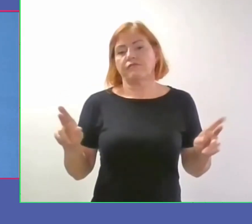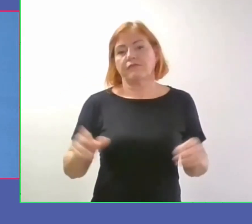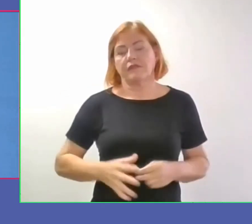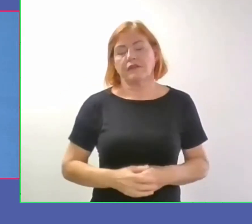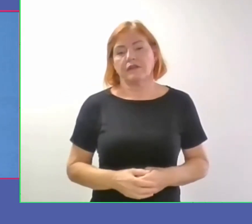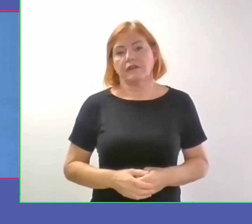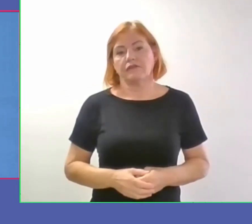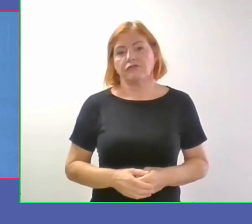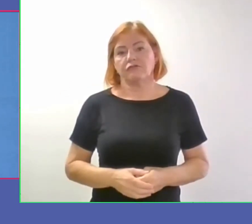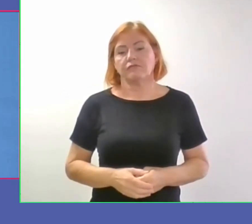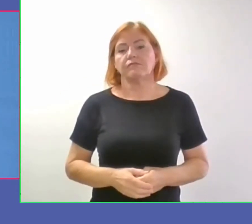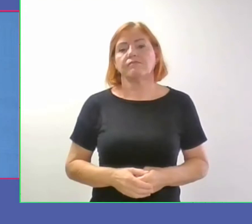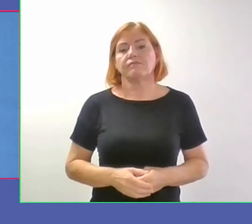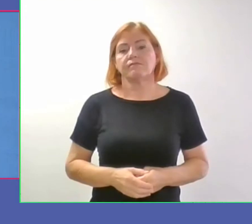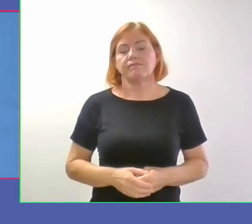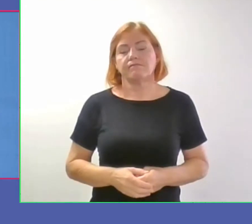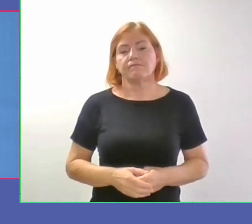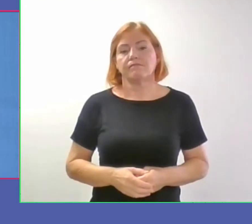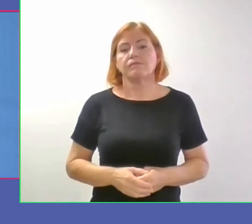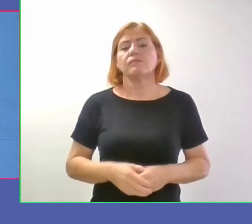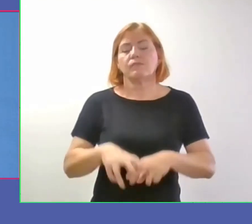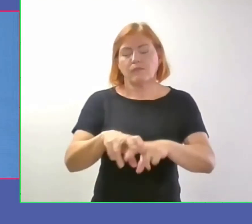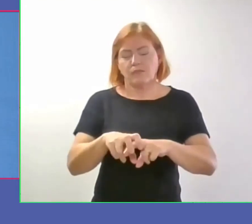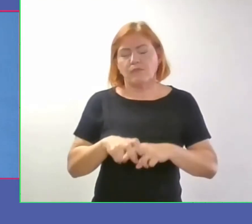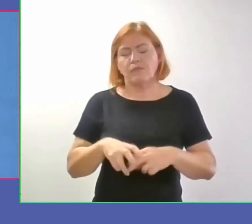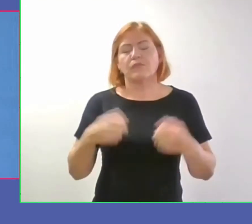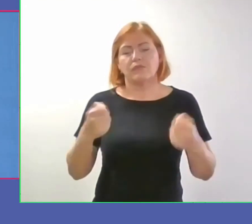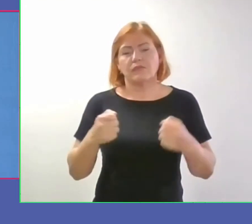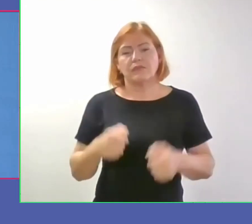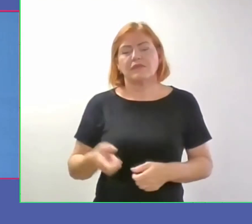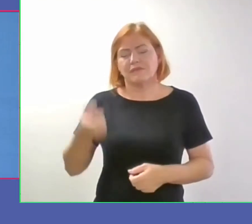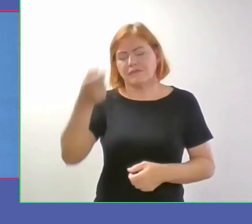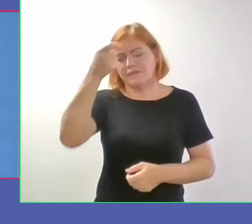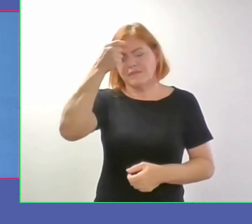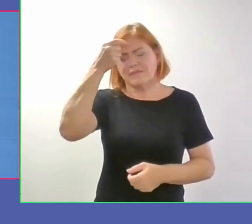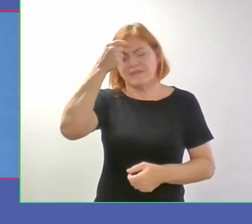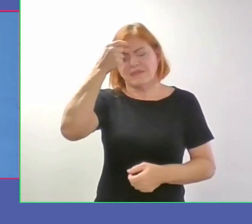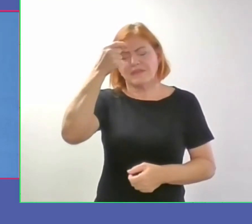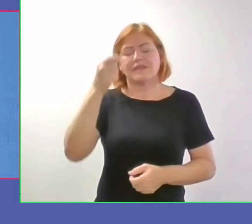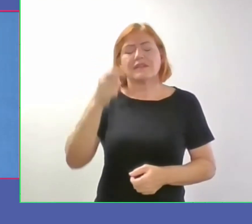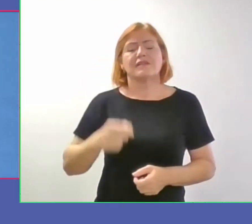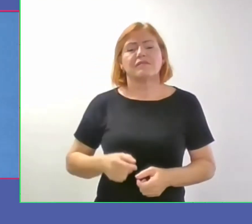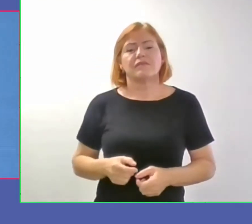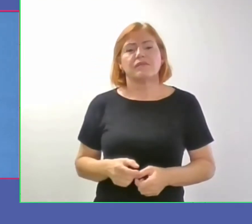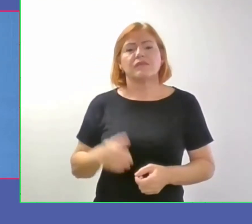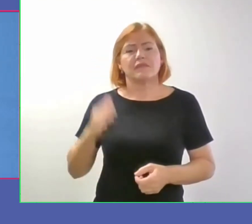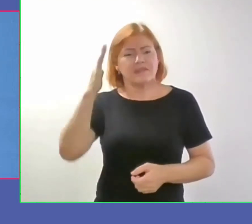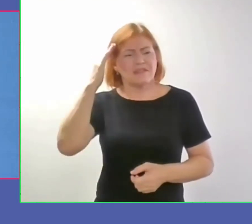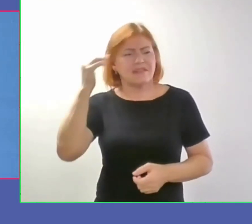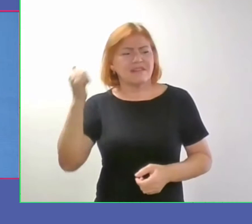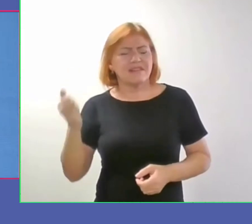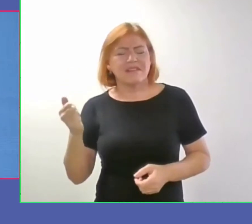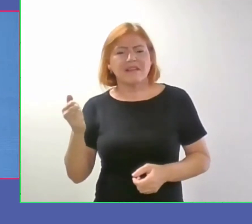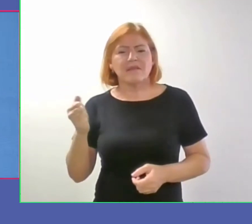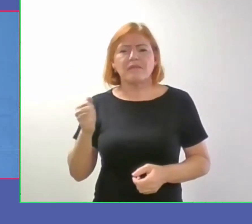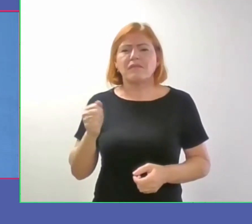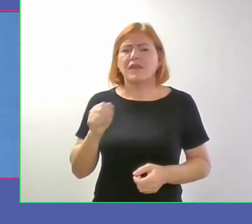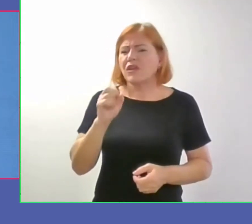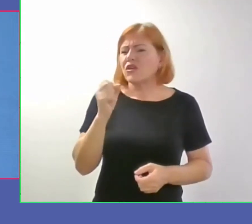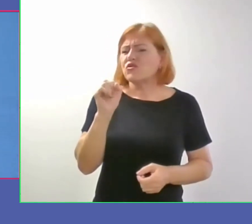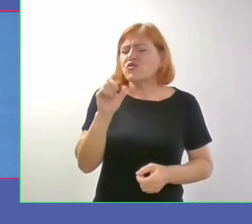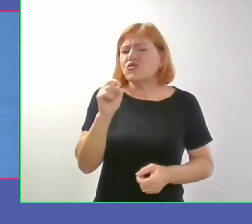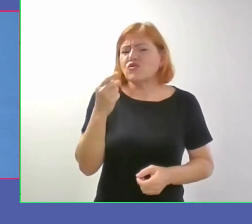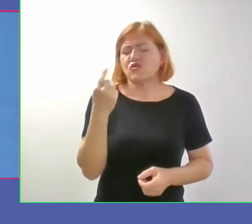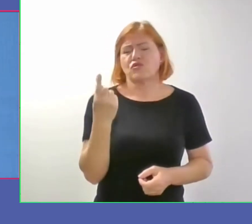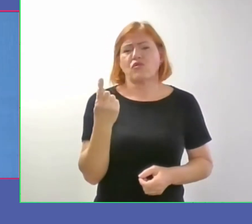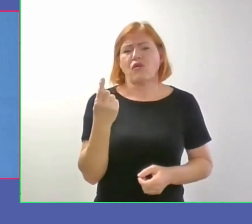precisamos ter isso em mente. A única coisa que pode salvar esse mundo, irmãos, é introduzir o reino dos céus